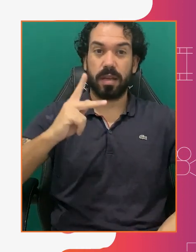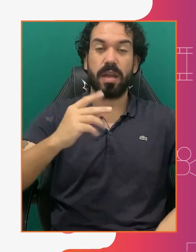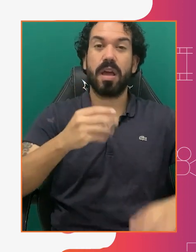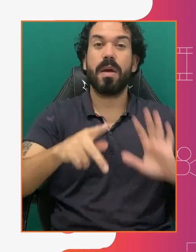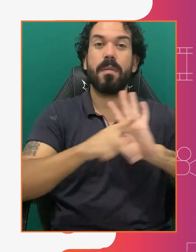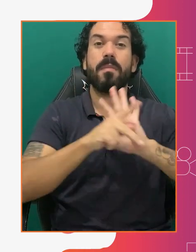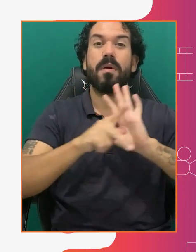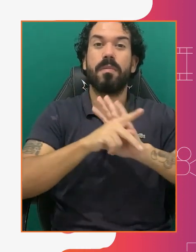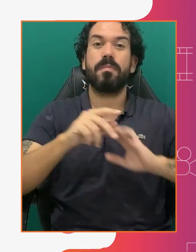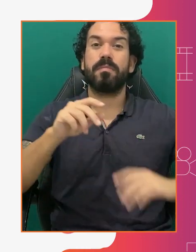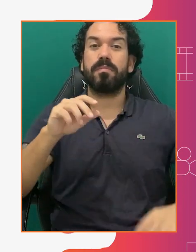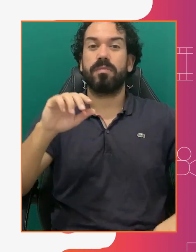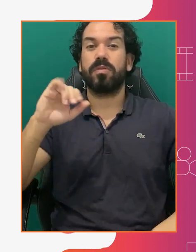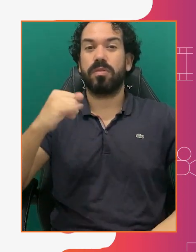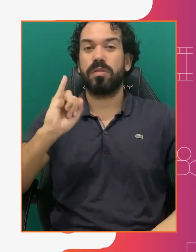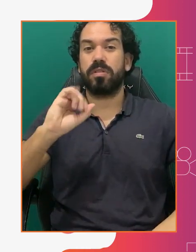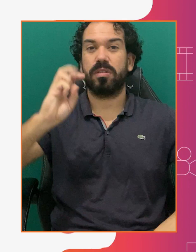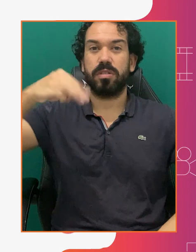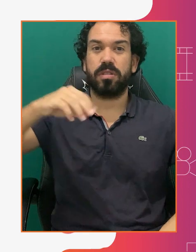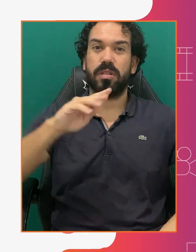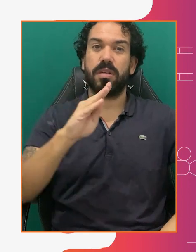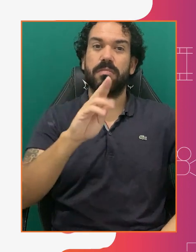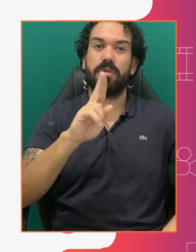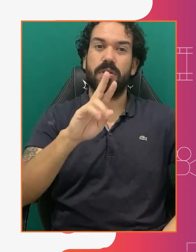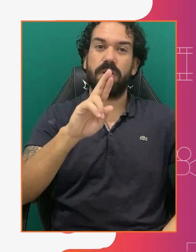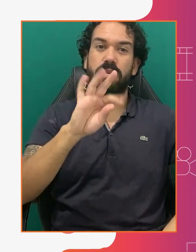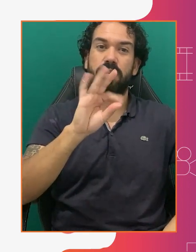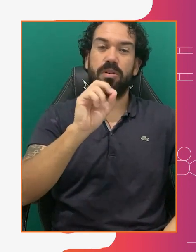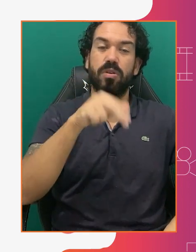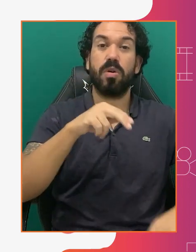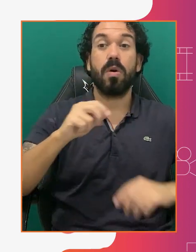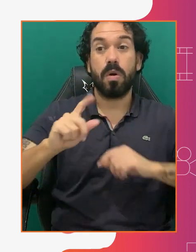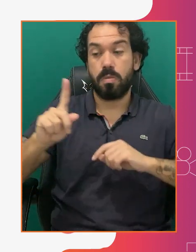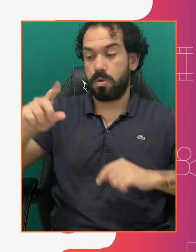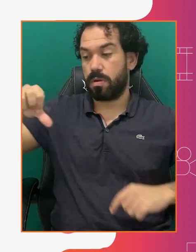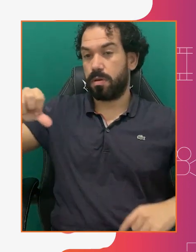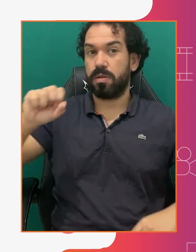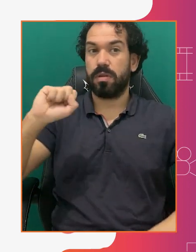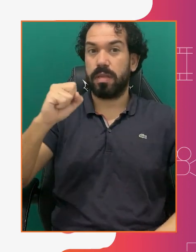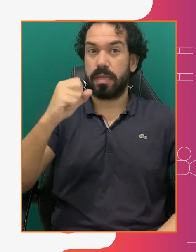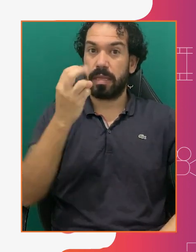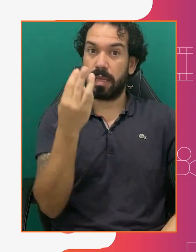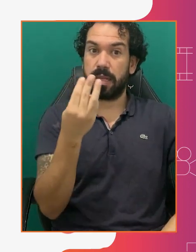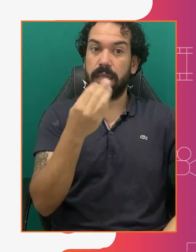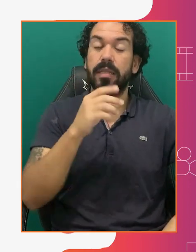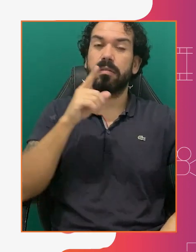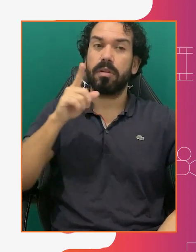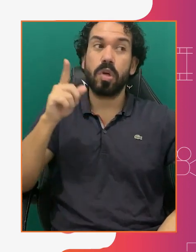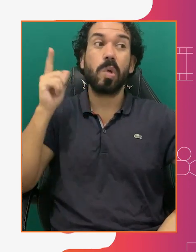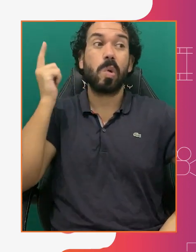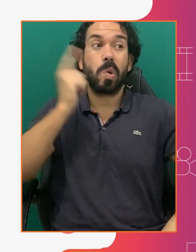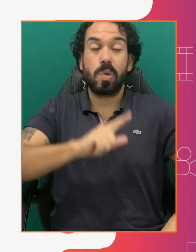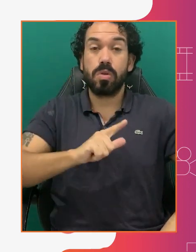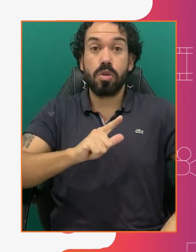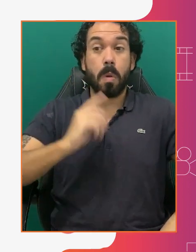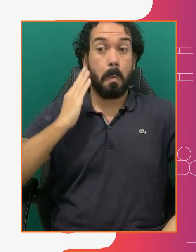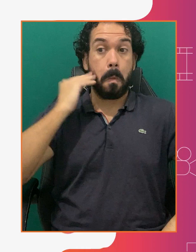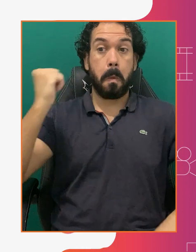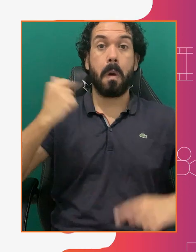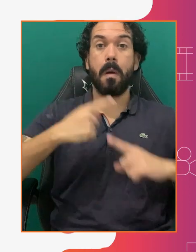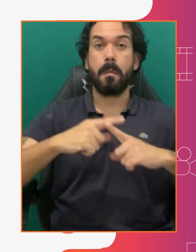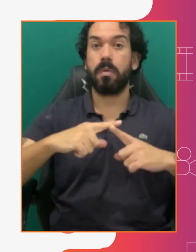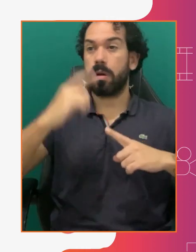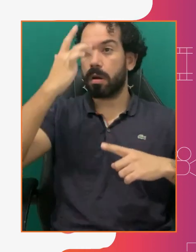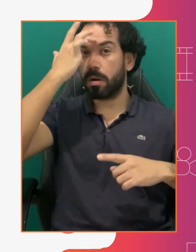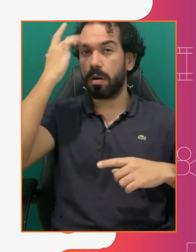Burton, de 1993. E mesmo sendo em stop motion, ele conseguiu fama em